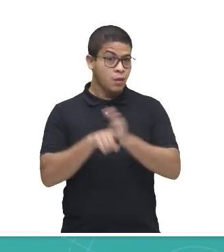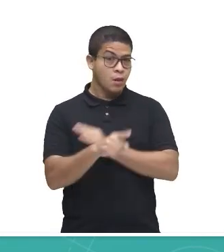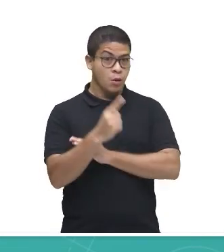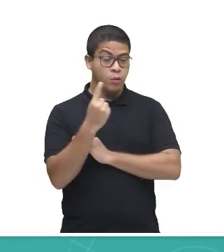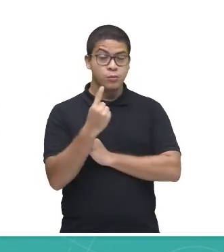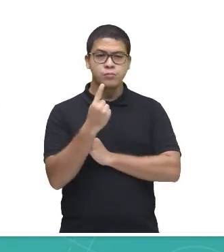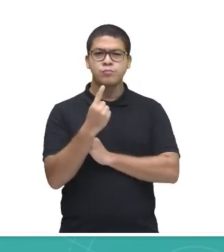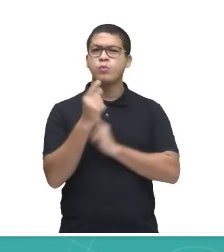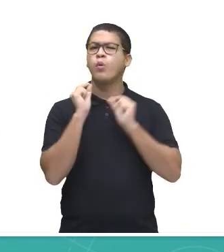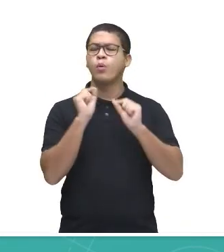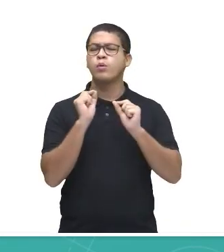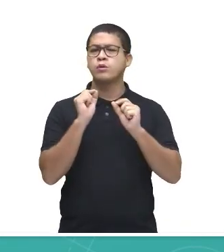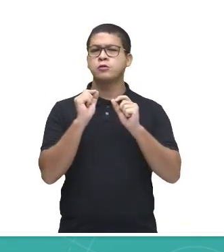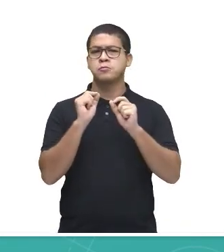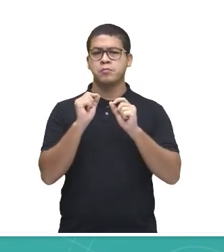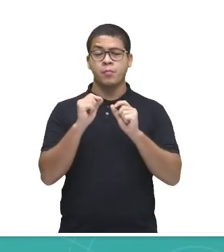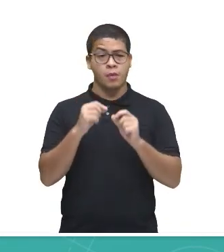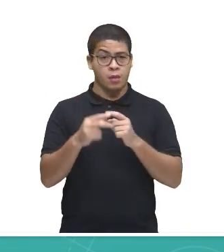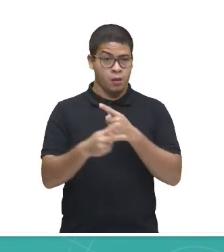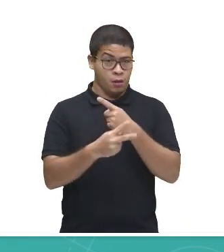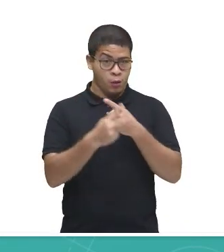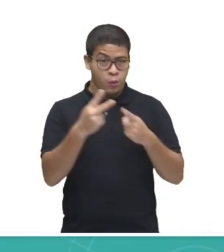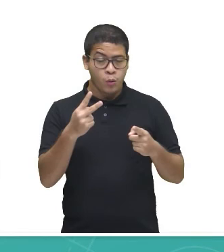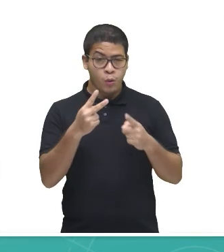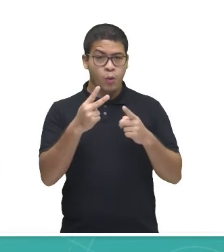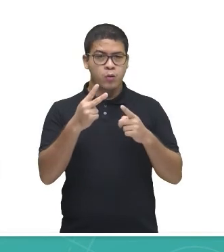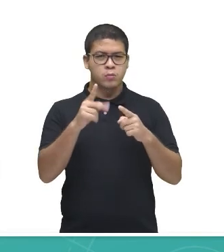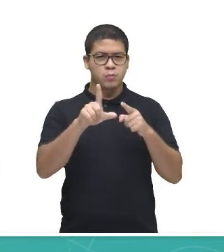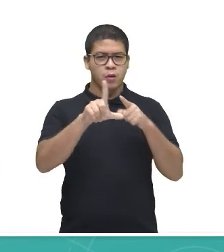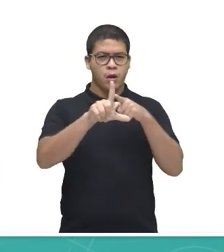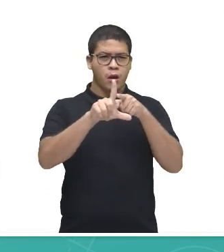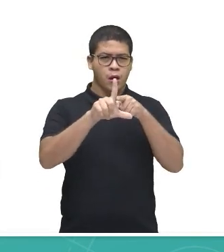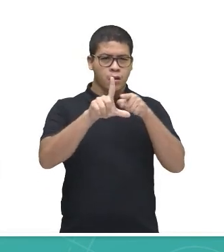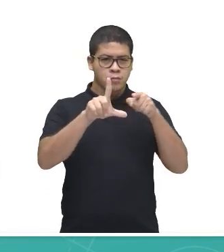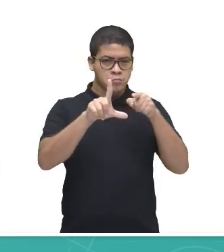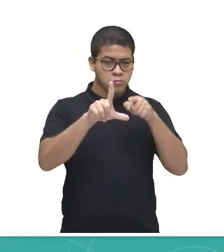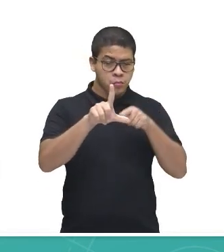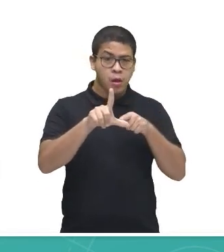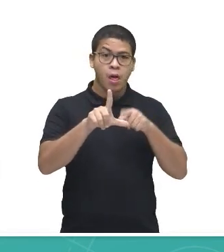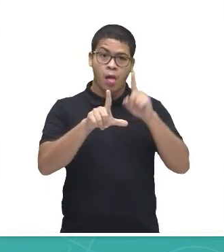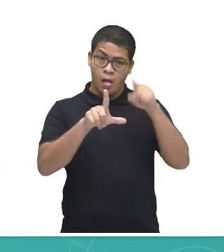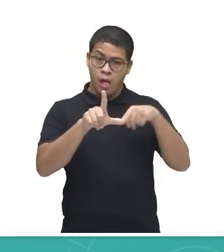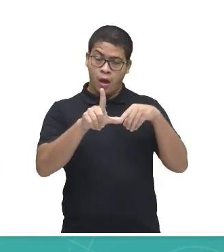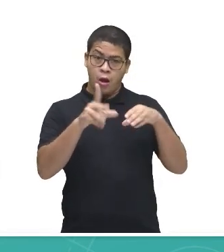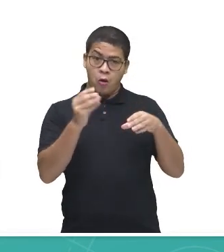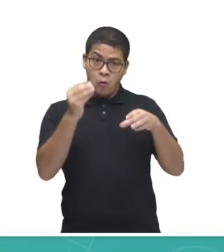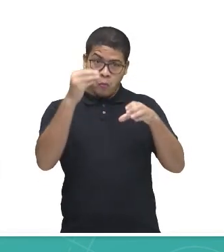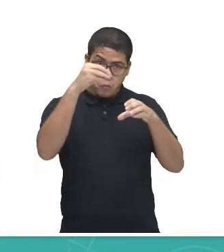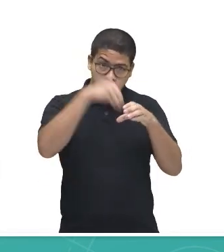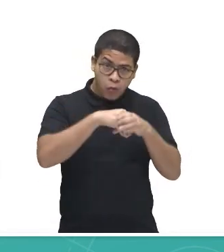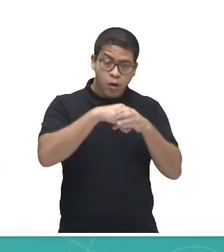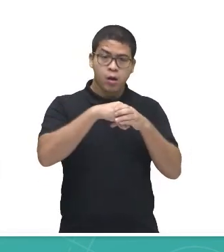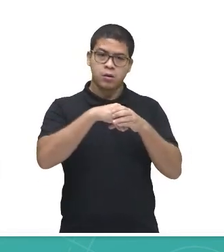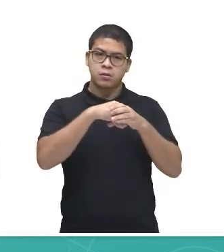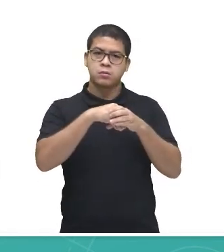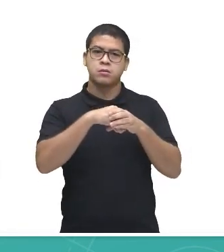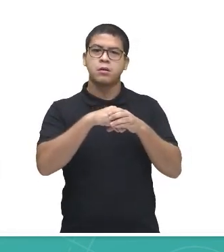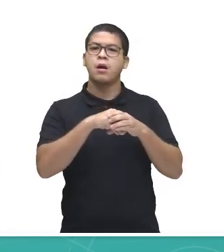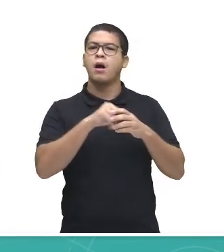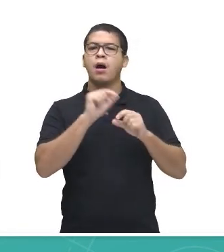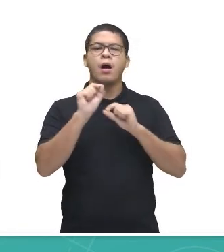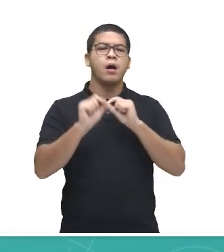diz o seguinte: dois ângulos são colaterais internos. Opa! Se os ângulos